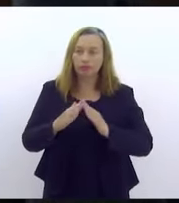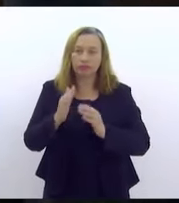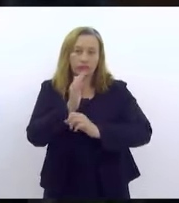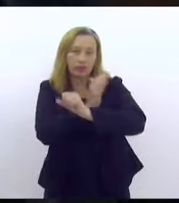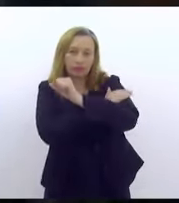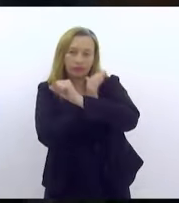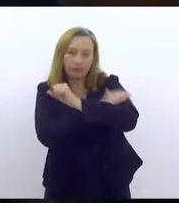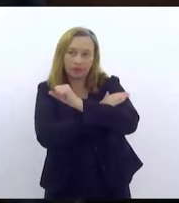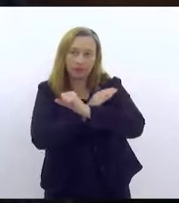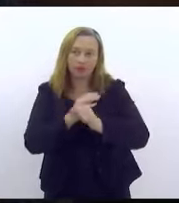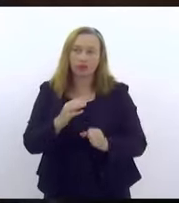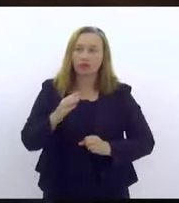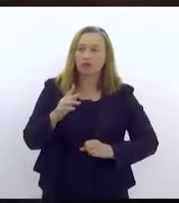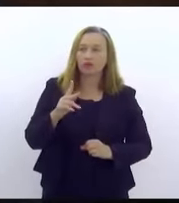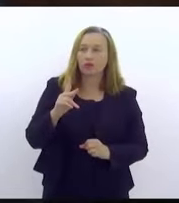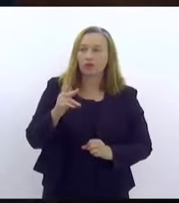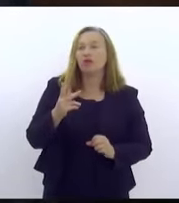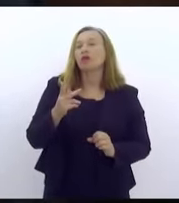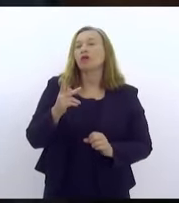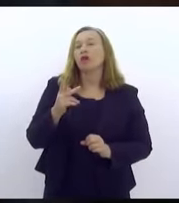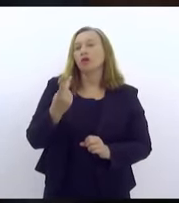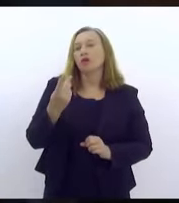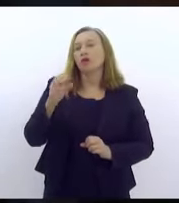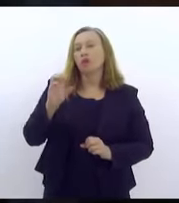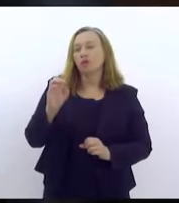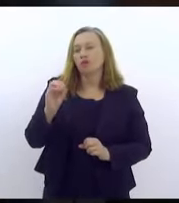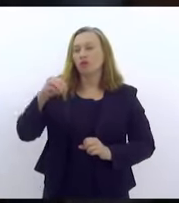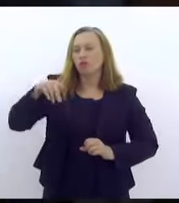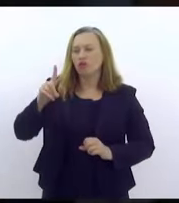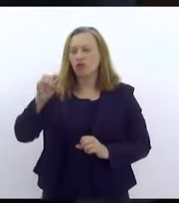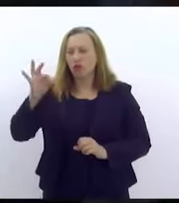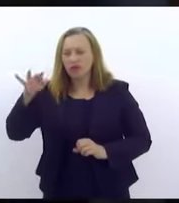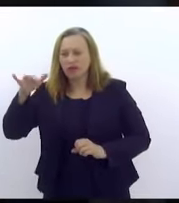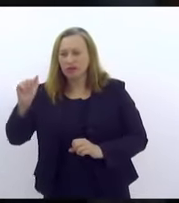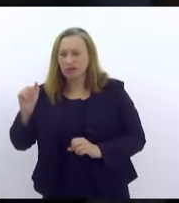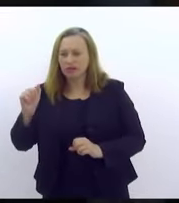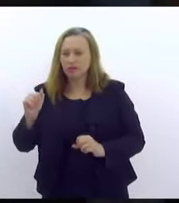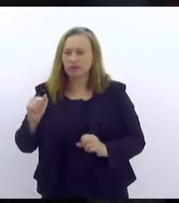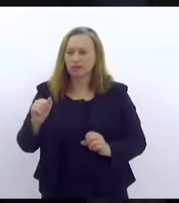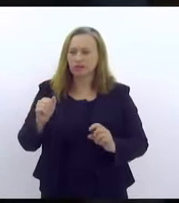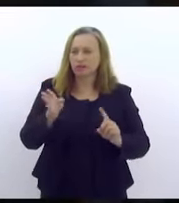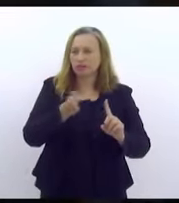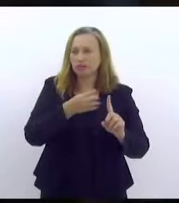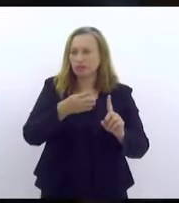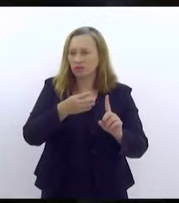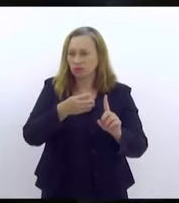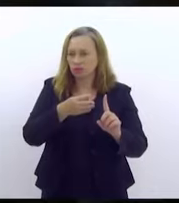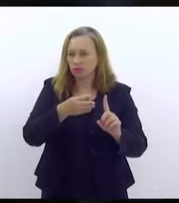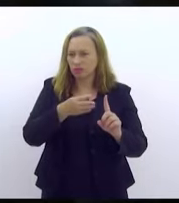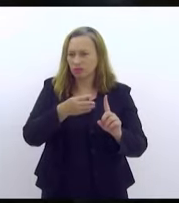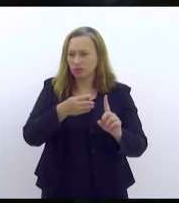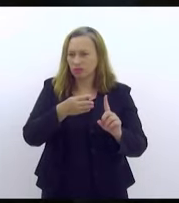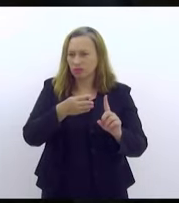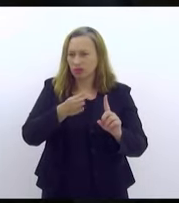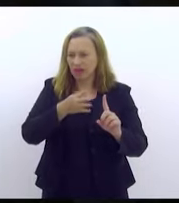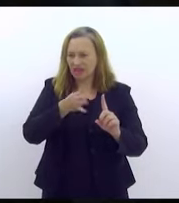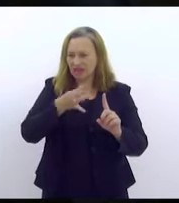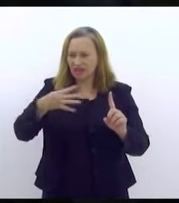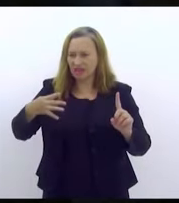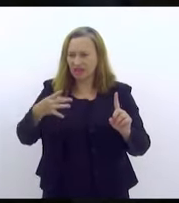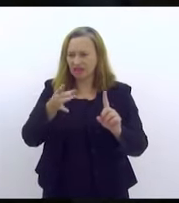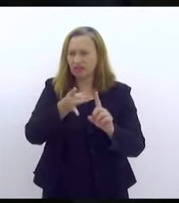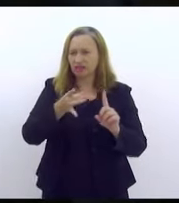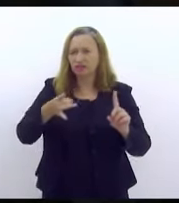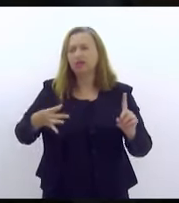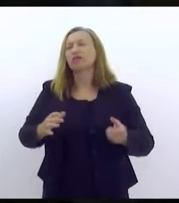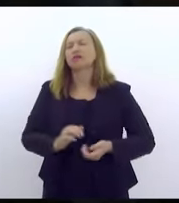que a Casa é homofóbica, que não tem nada disso, a não ser que você não aguente um diálogo um pouco mais fogoso, realmente não venha, mas eu fico